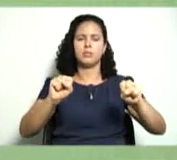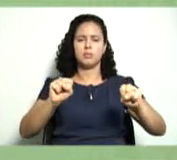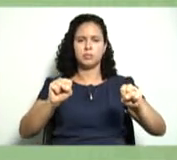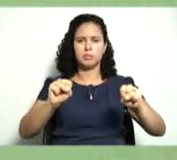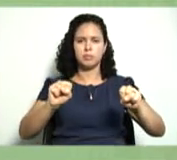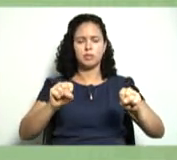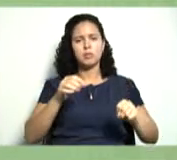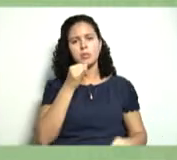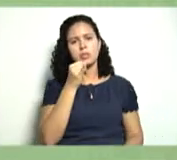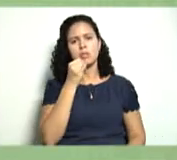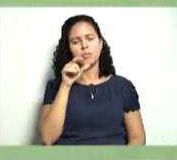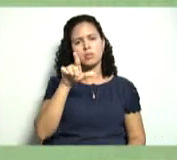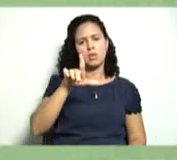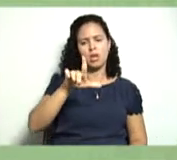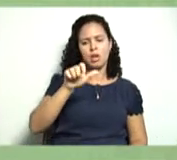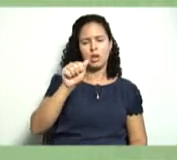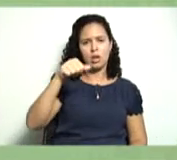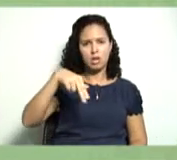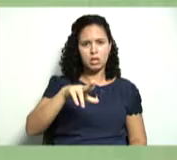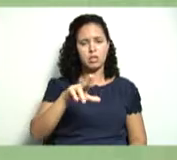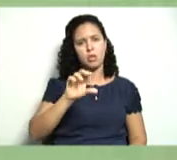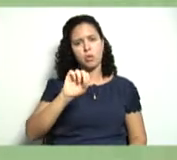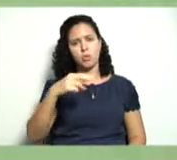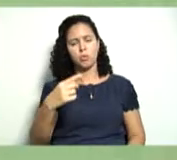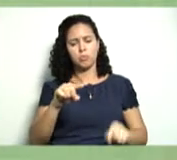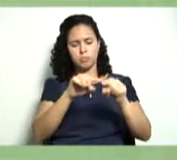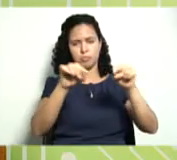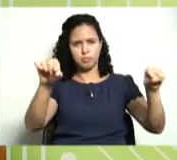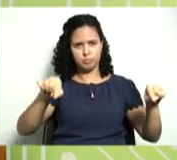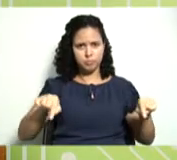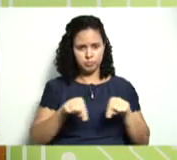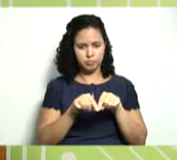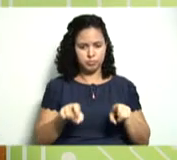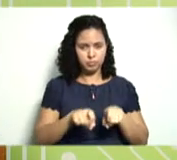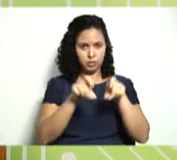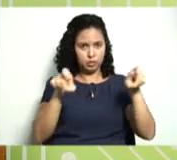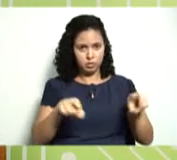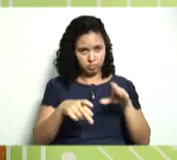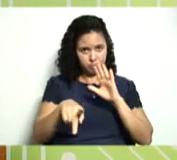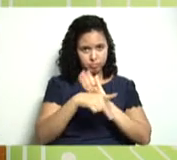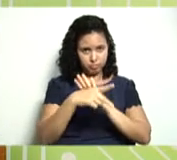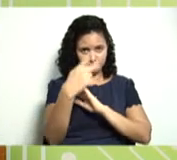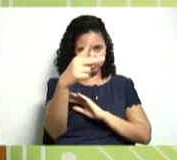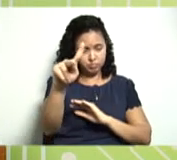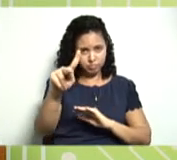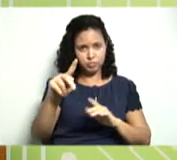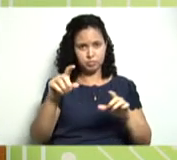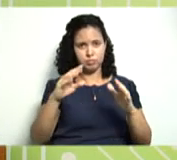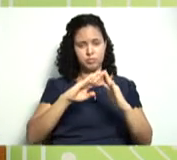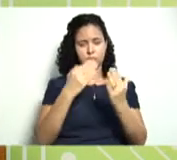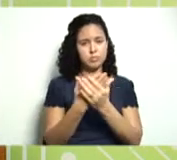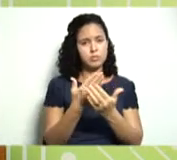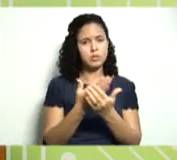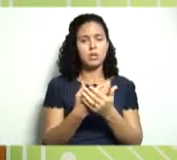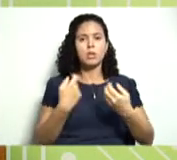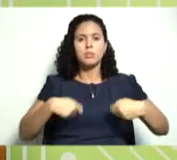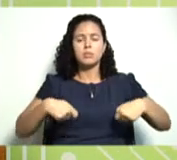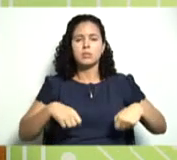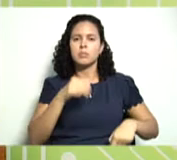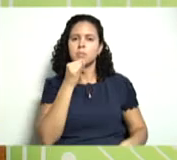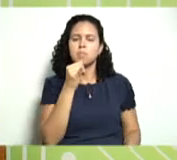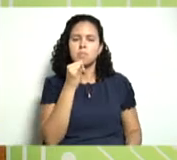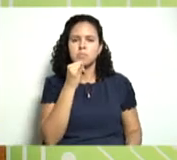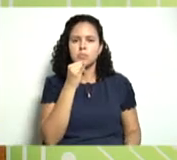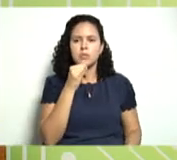exemplo mouse você está no laboratório de informática da sua da sua escola e e precisa por exemplo